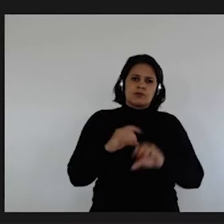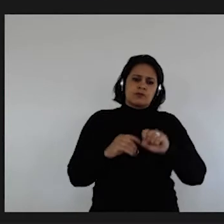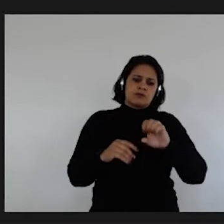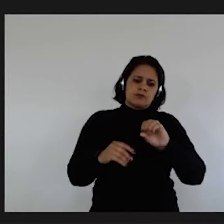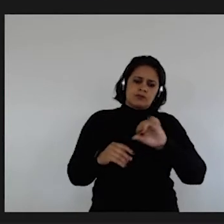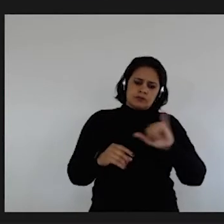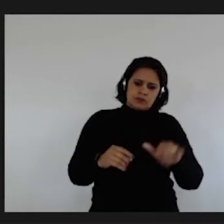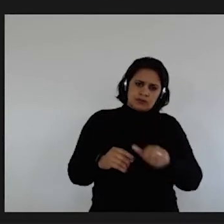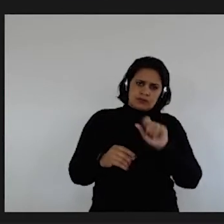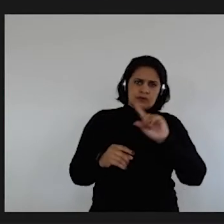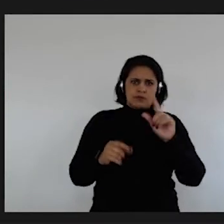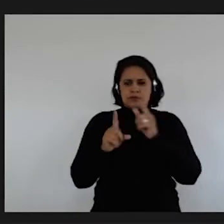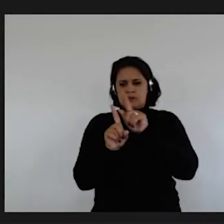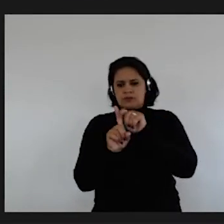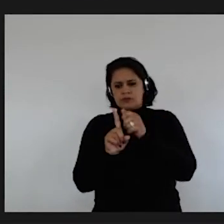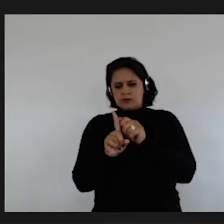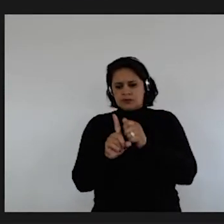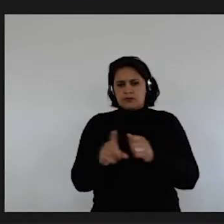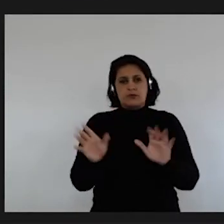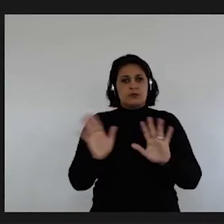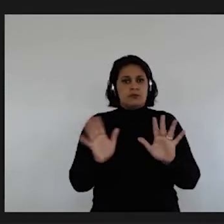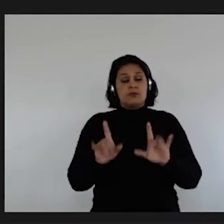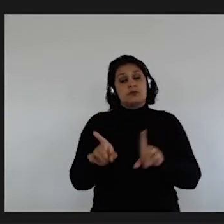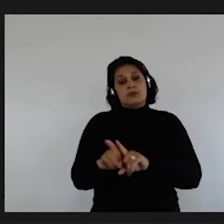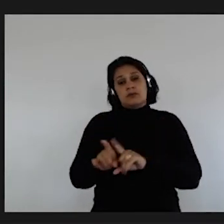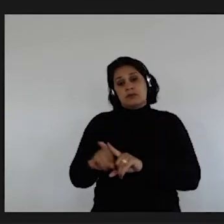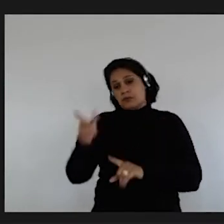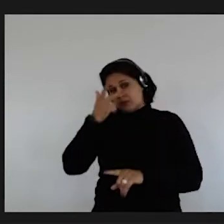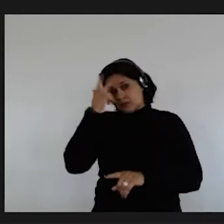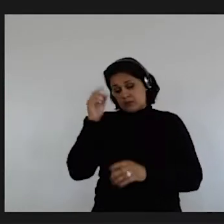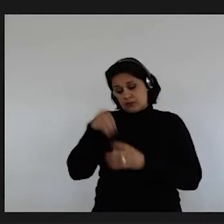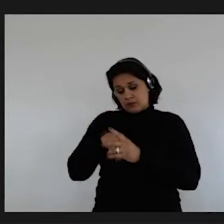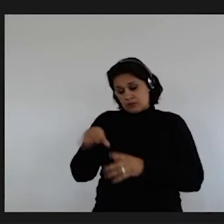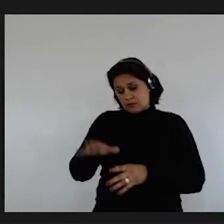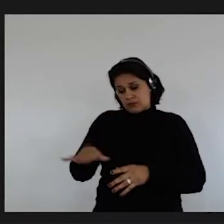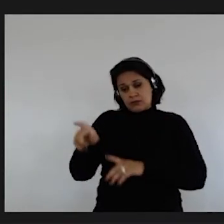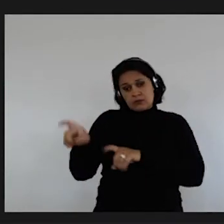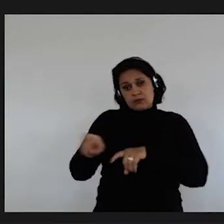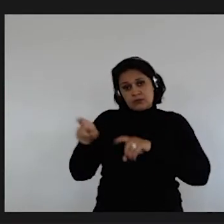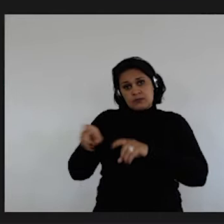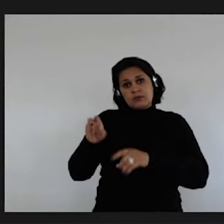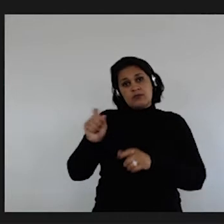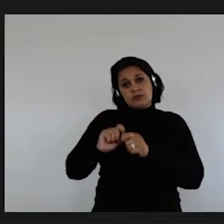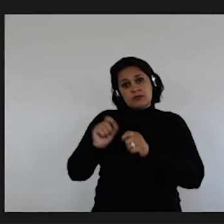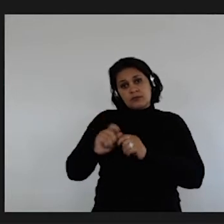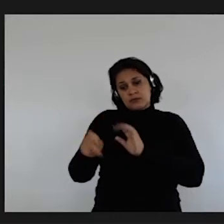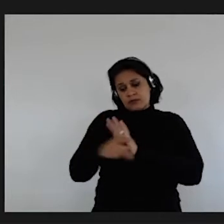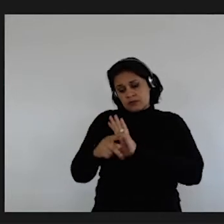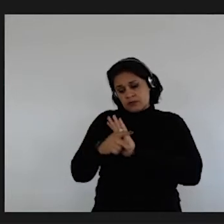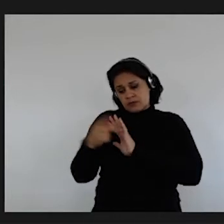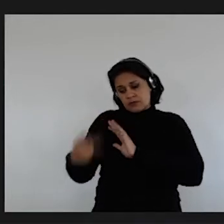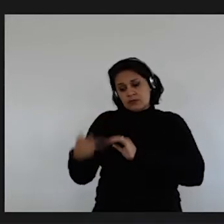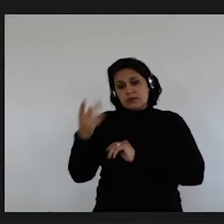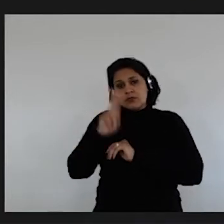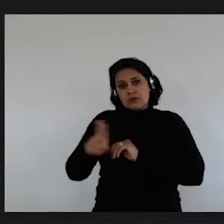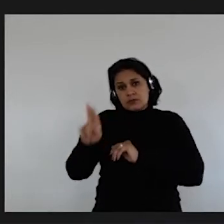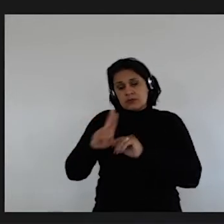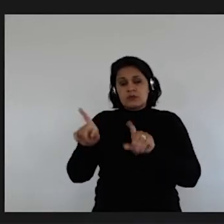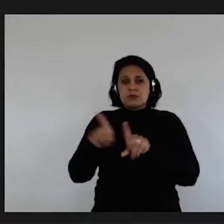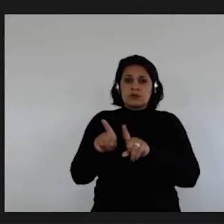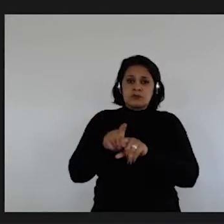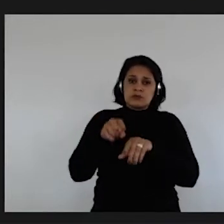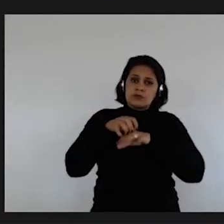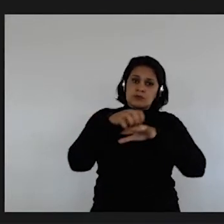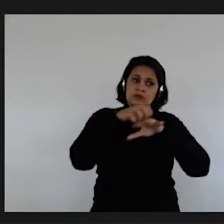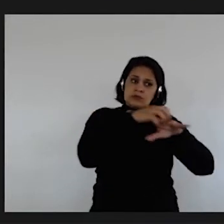do proprietário familiar, ou que produz para o consumo, que produz para a nossa cesta básica, que produz para os nossos